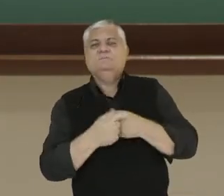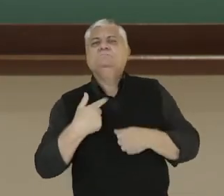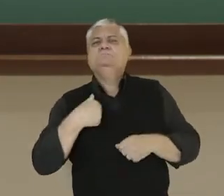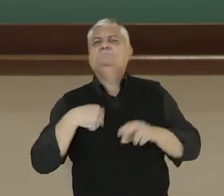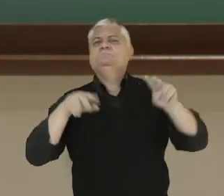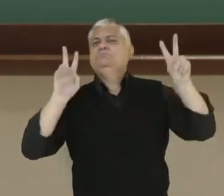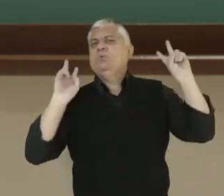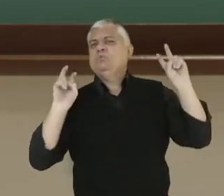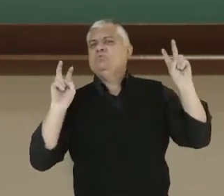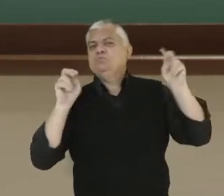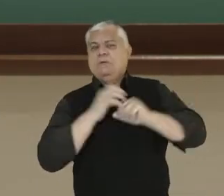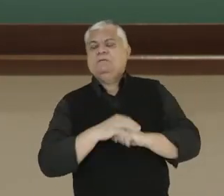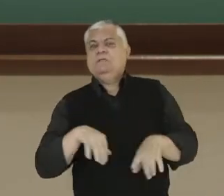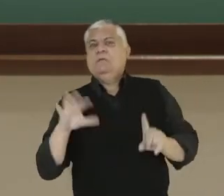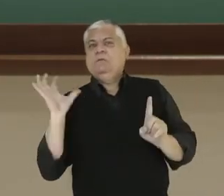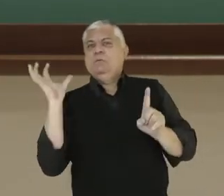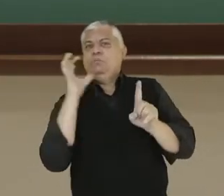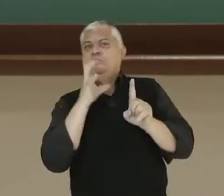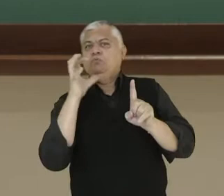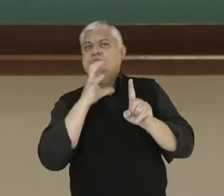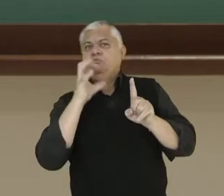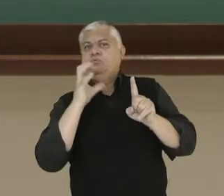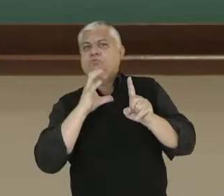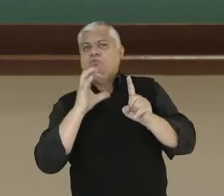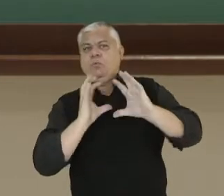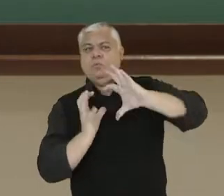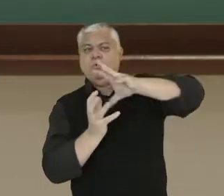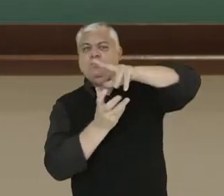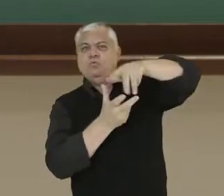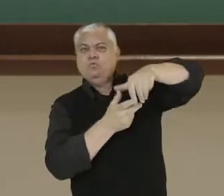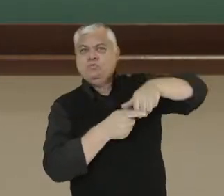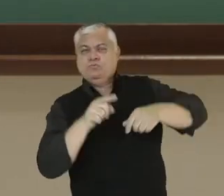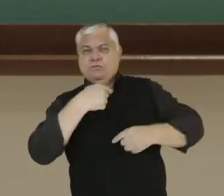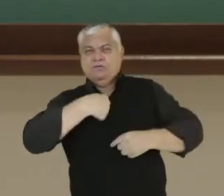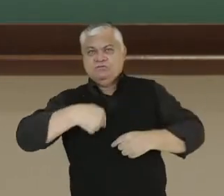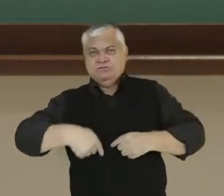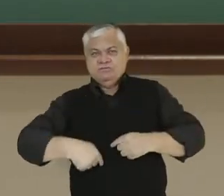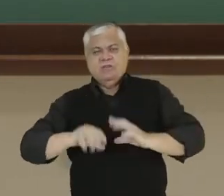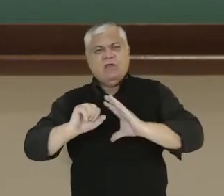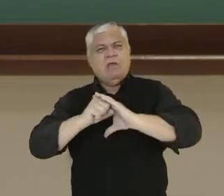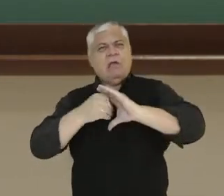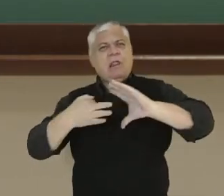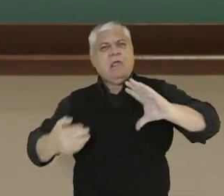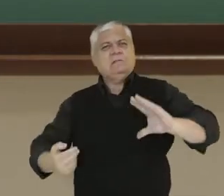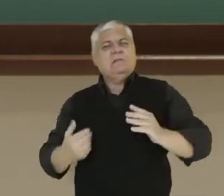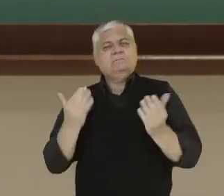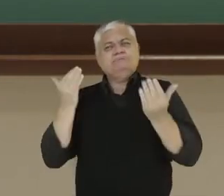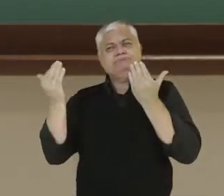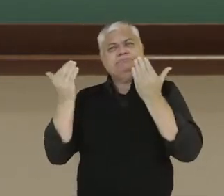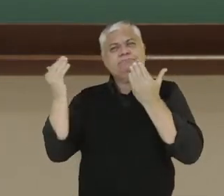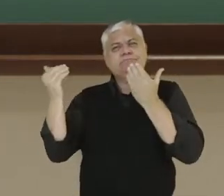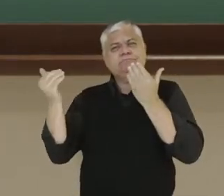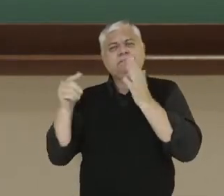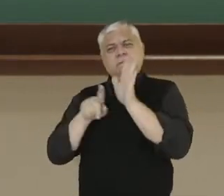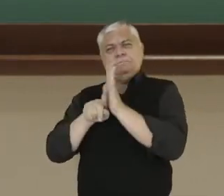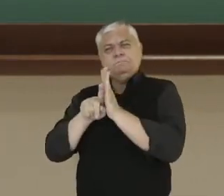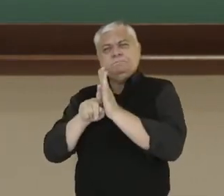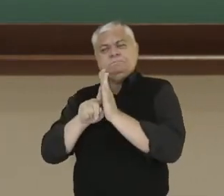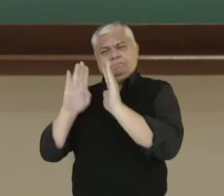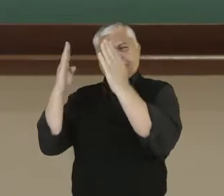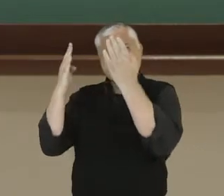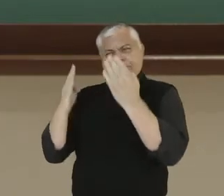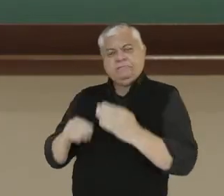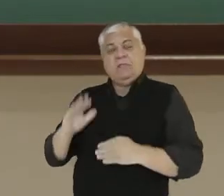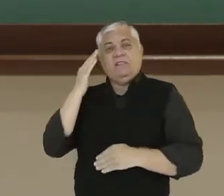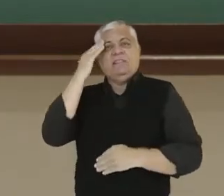falar sobre a influência global da China. Que características nós temos que analisar para compreender